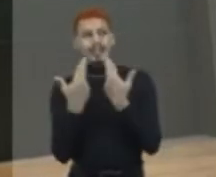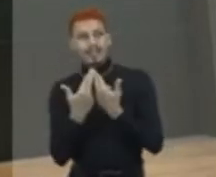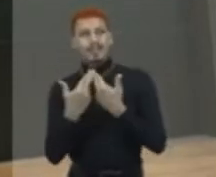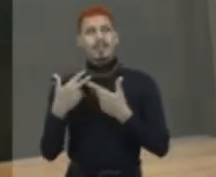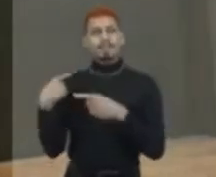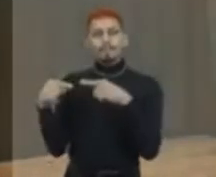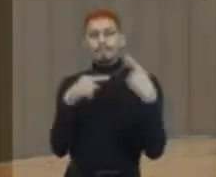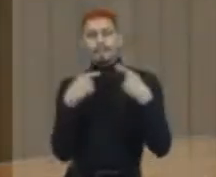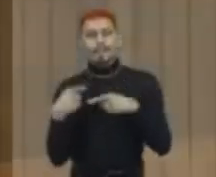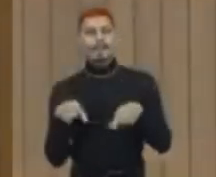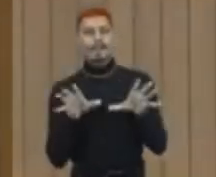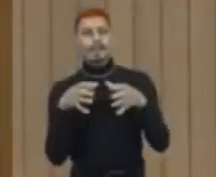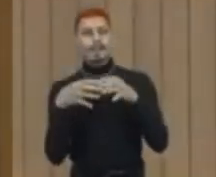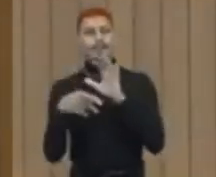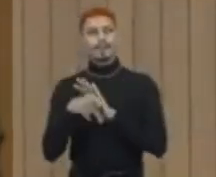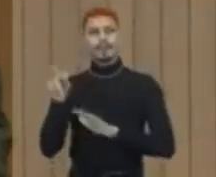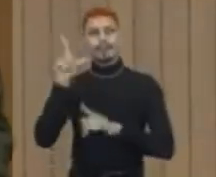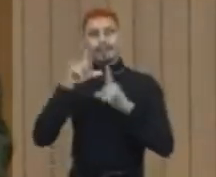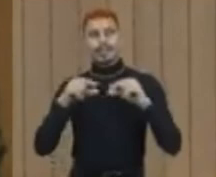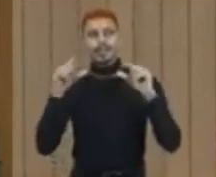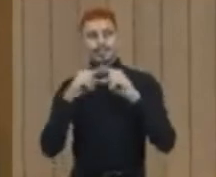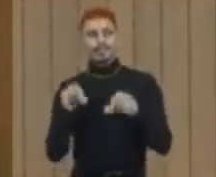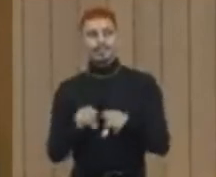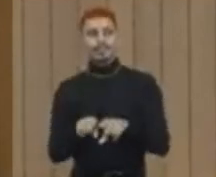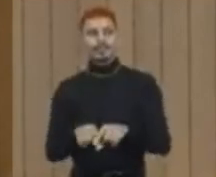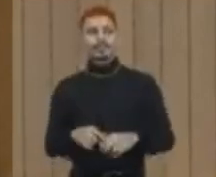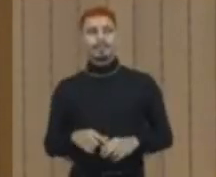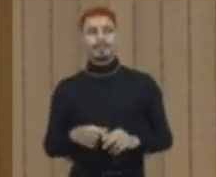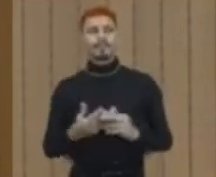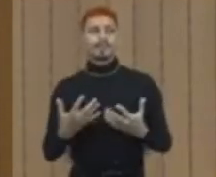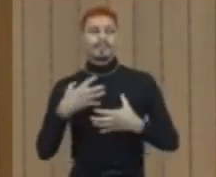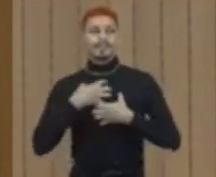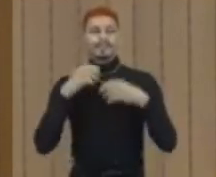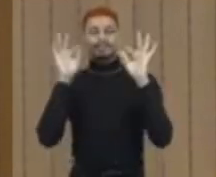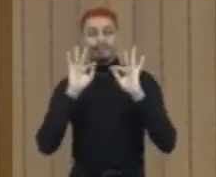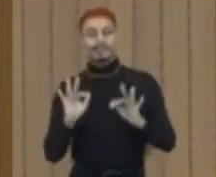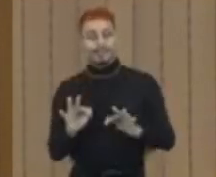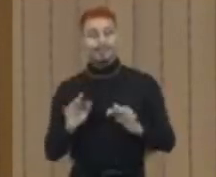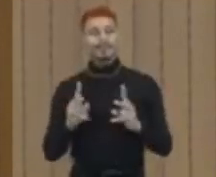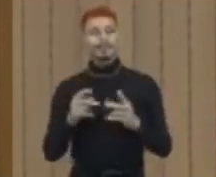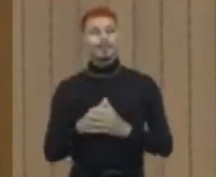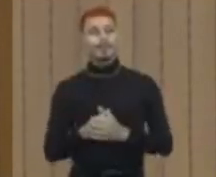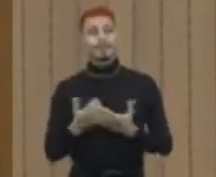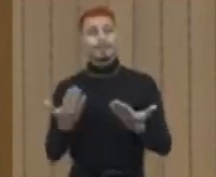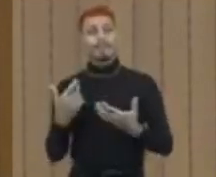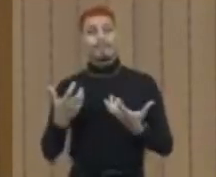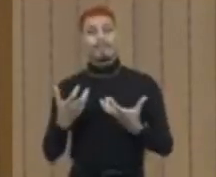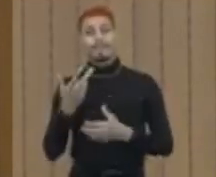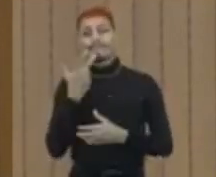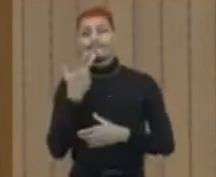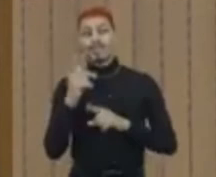fazia aqui com a comitiva de Brasília. Então eu tenho sempre muita felicidade. E eu queria falar nesse momento